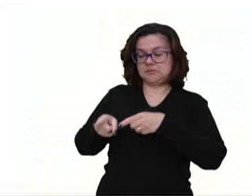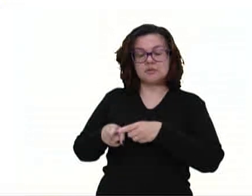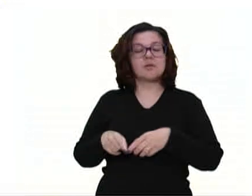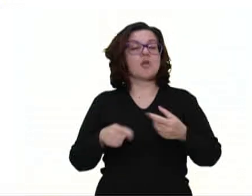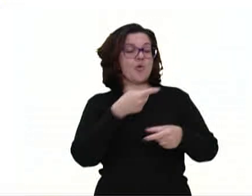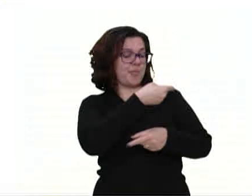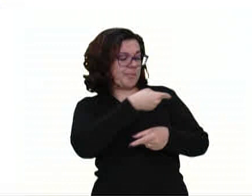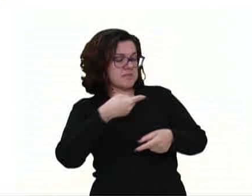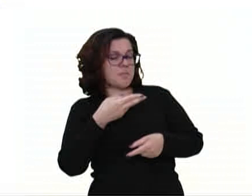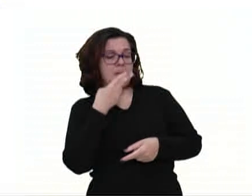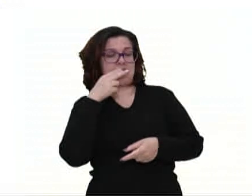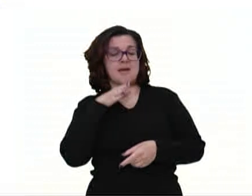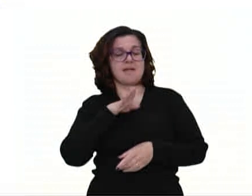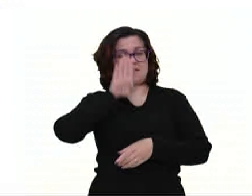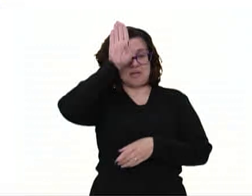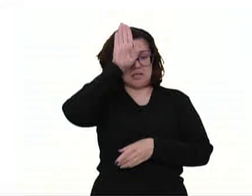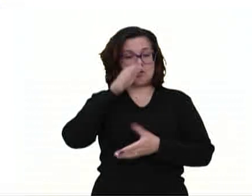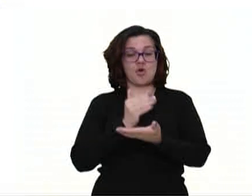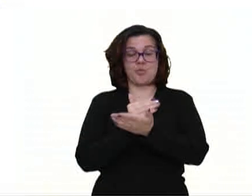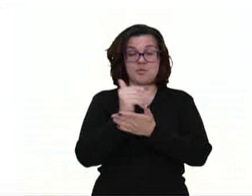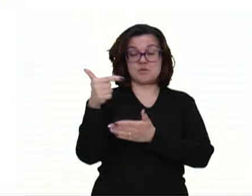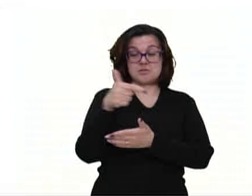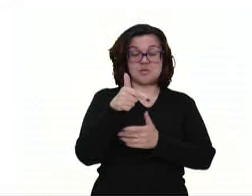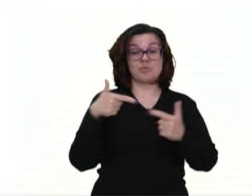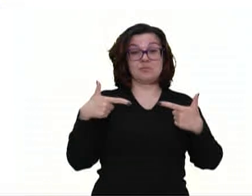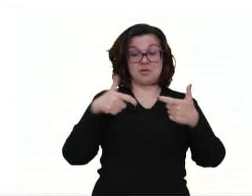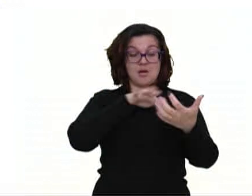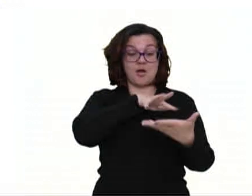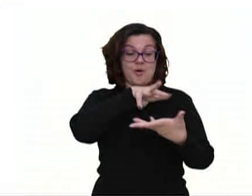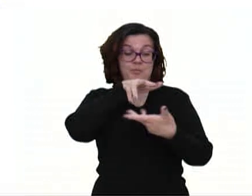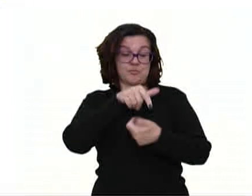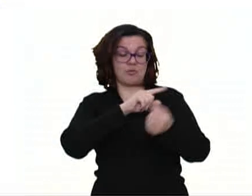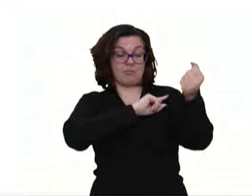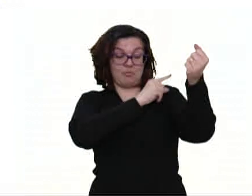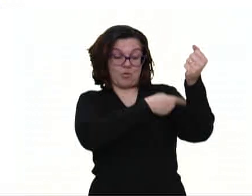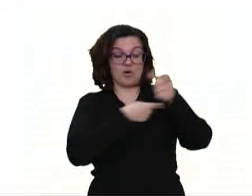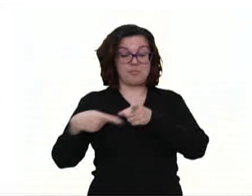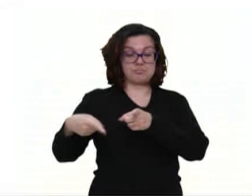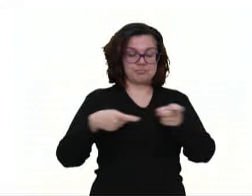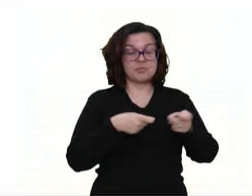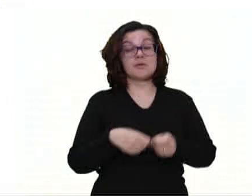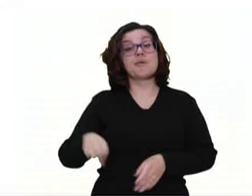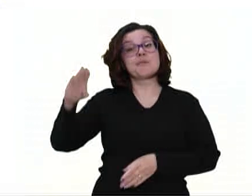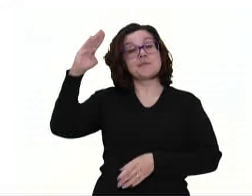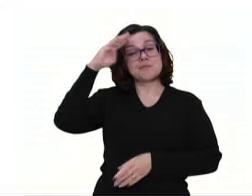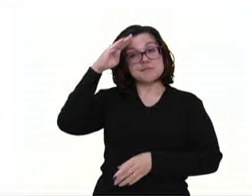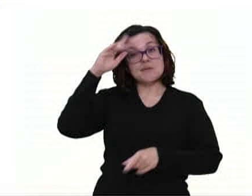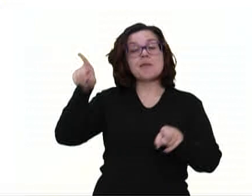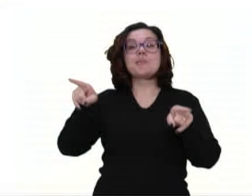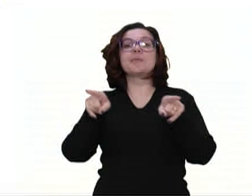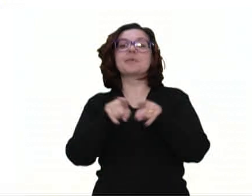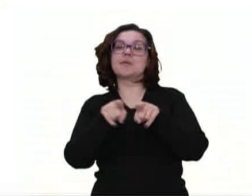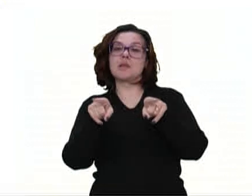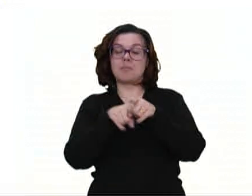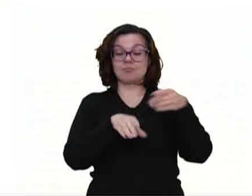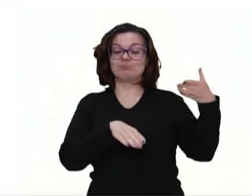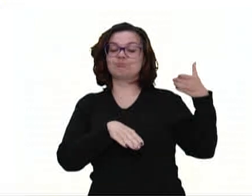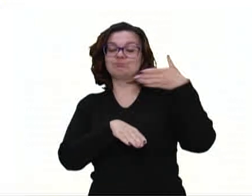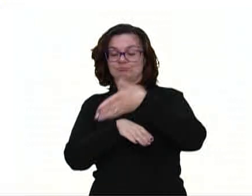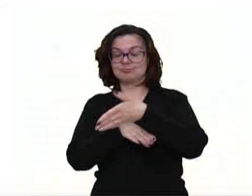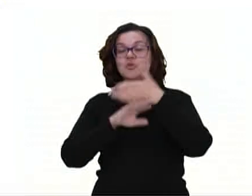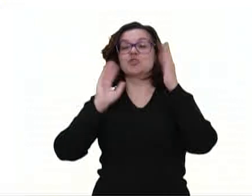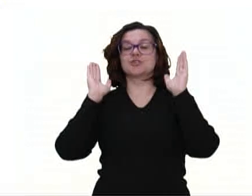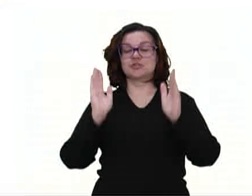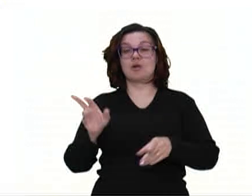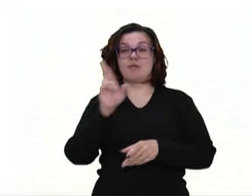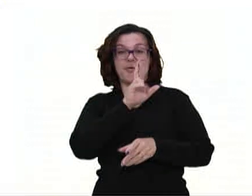pôde atacar a Polônia e desencadear a Segunda Guerra Mundial. Em setembro, a União Soviética invadiu a parte oriental do país, como estava